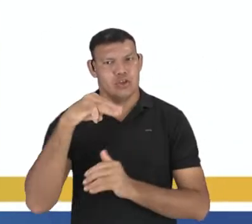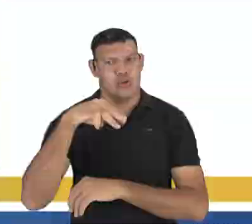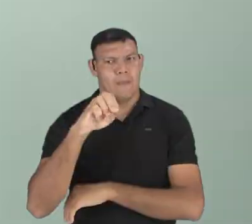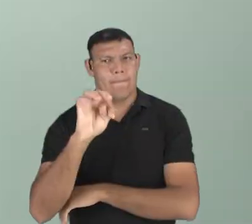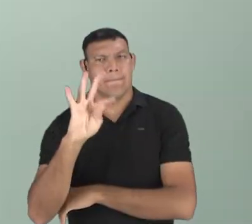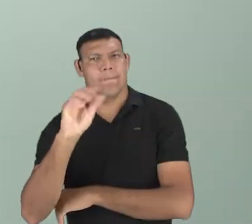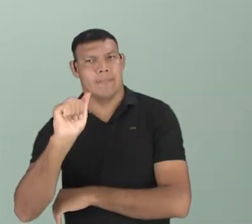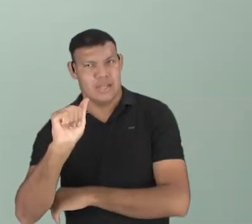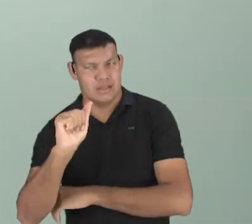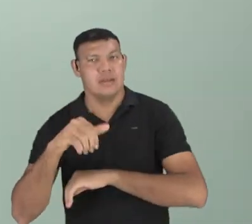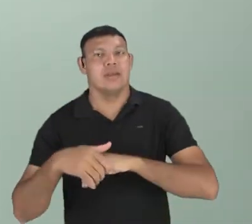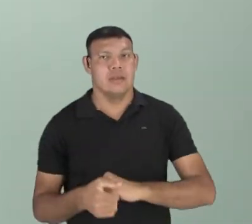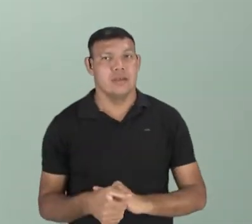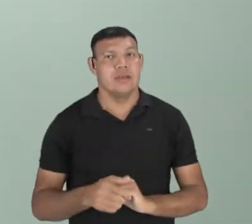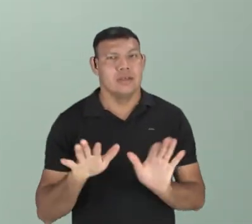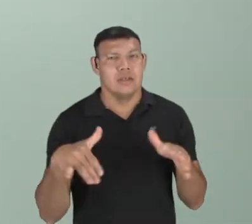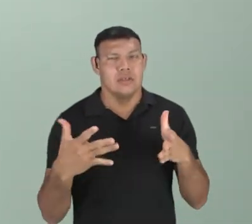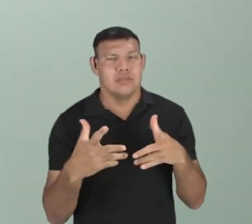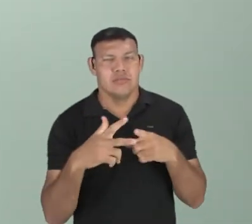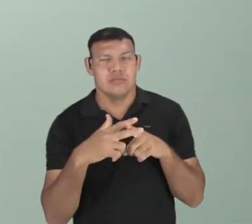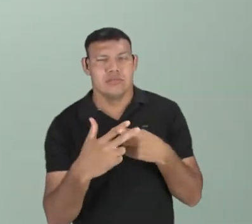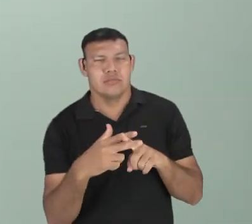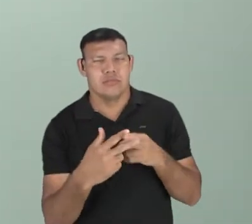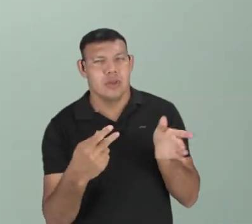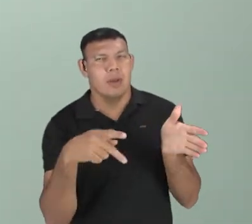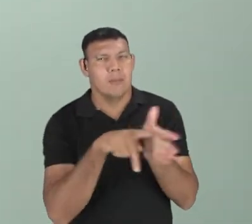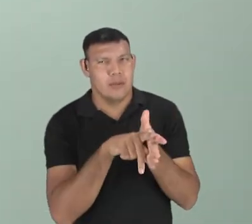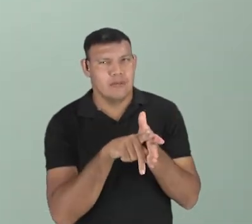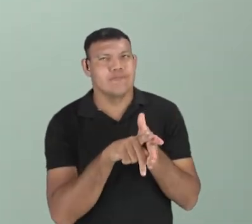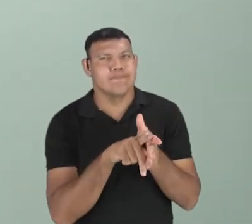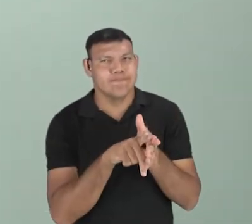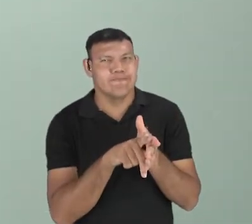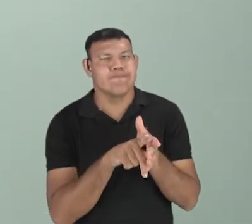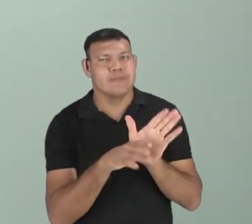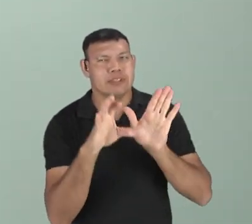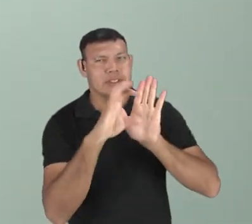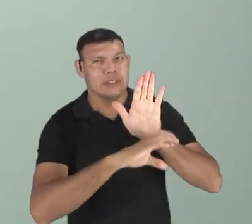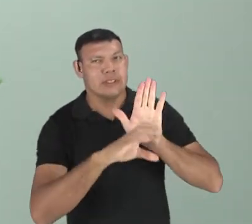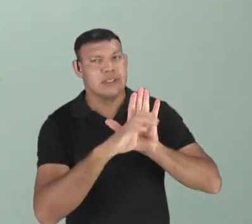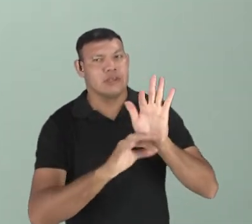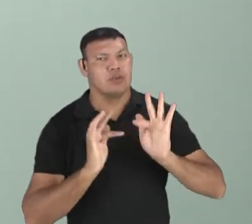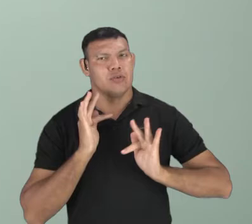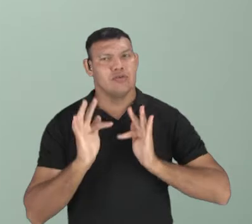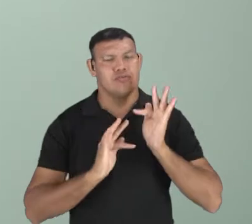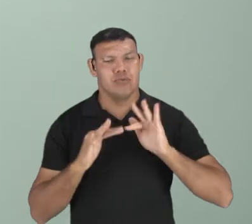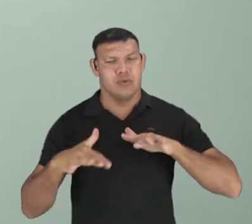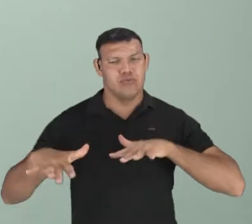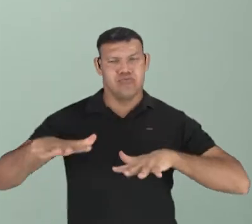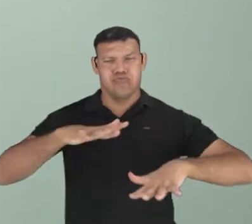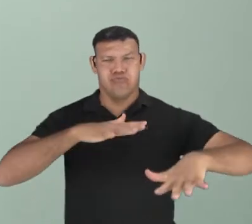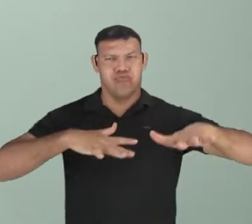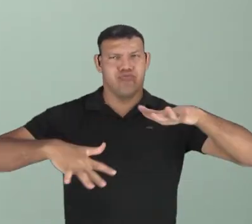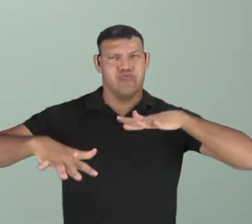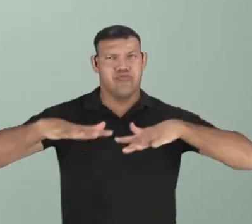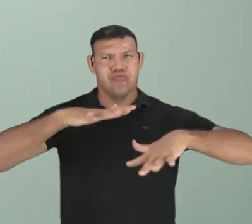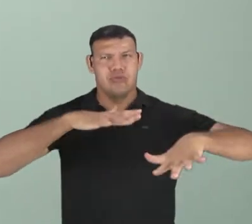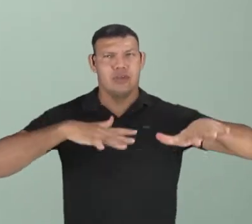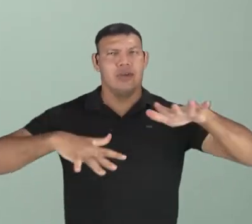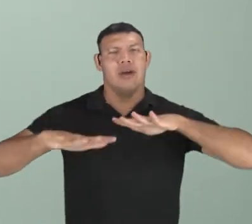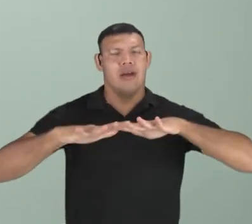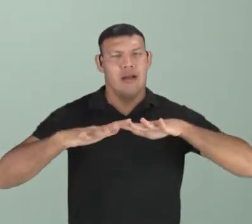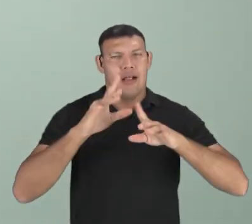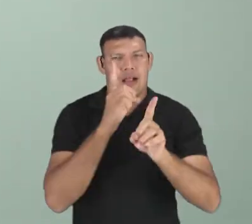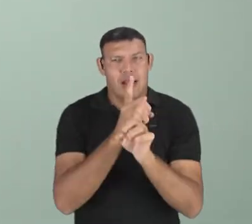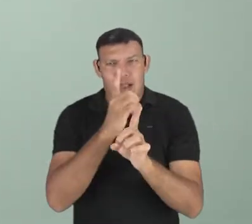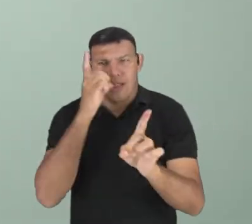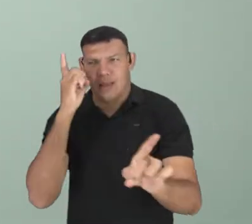moderna, essa física mais mecanicista, a gente tem uma concepção física do universo. E quando a gente começou a descobrir